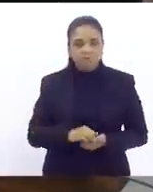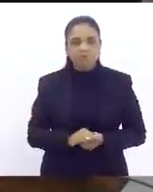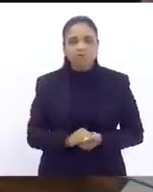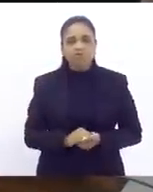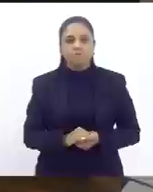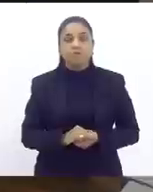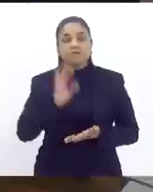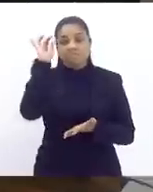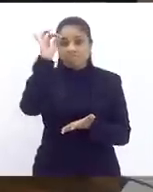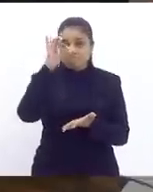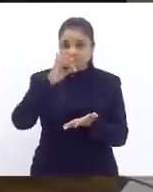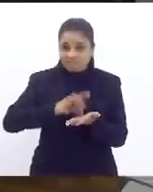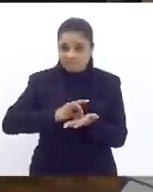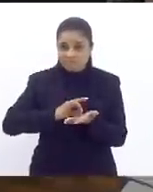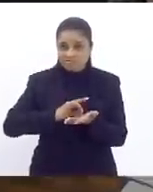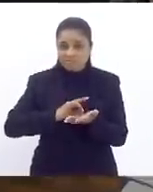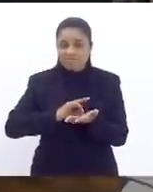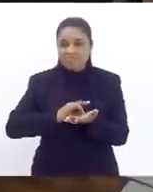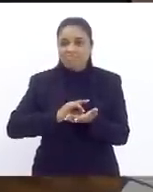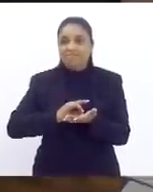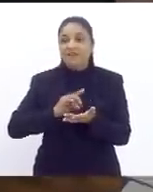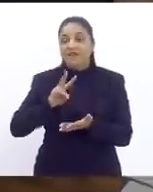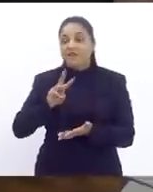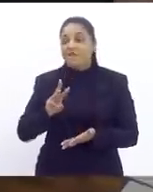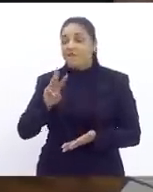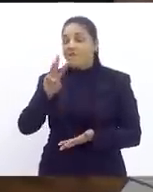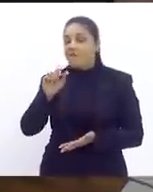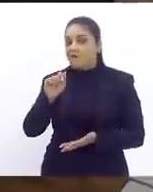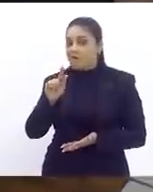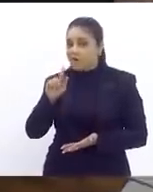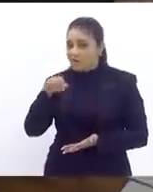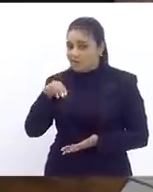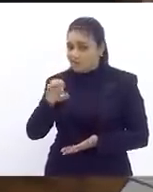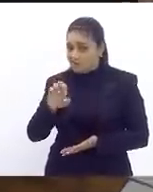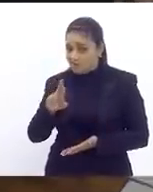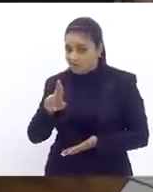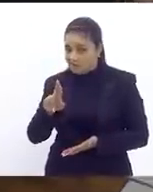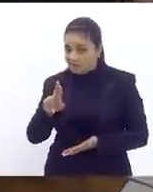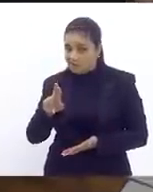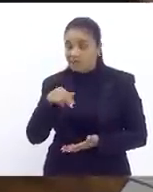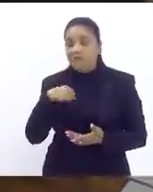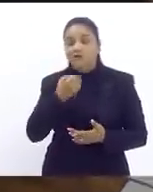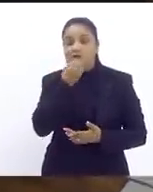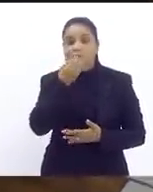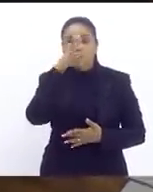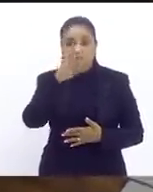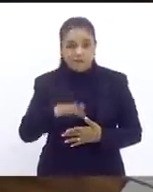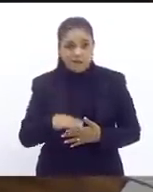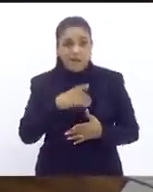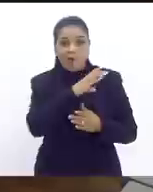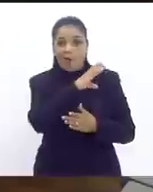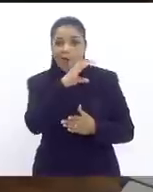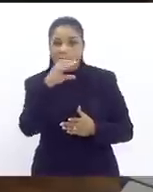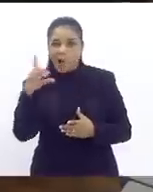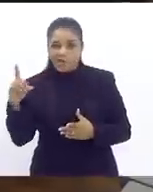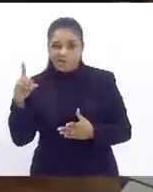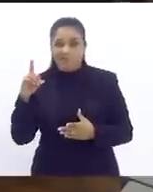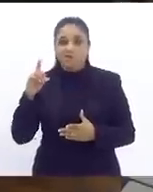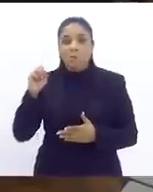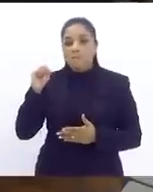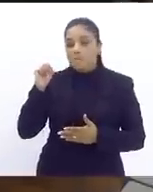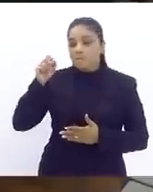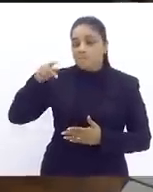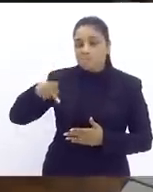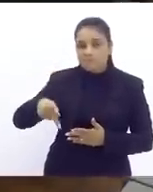na verdade vai ser o Wagner pois não Boa tarde a todos eu sou o Wagner Sou coordenador de pensão do Rio